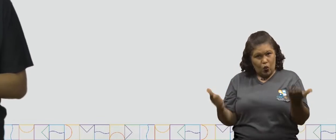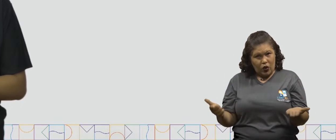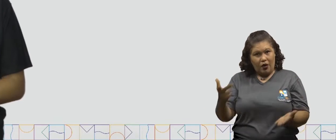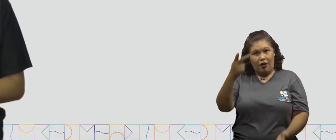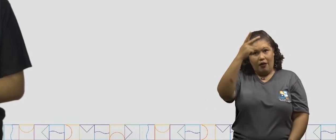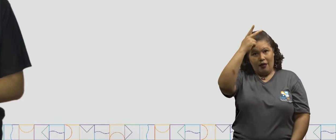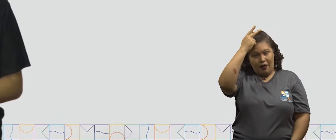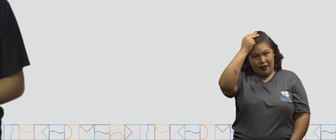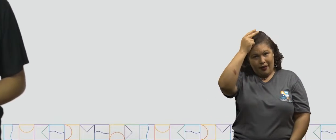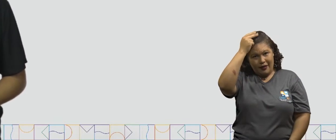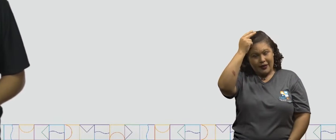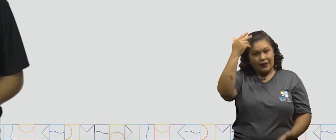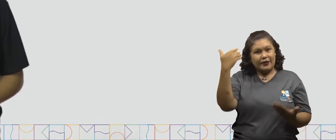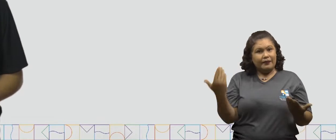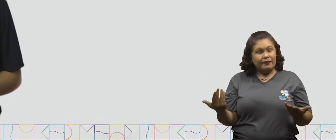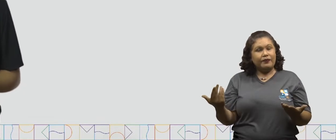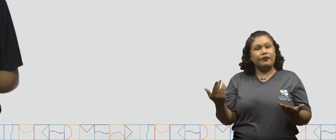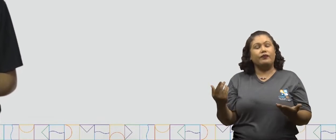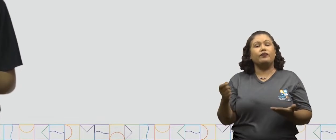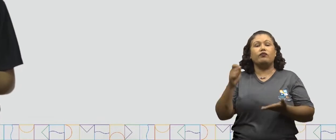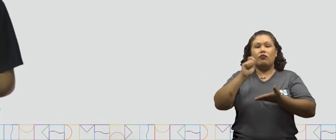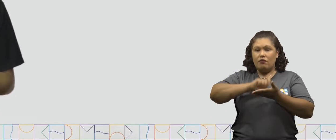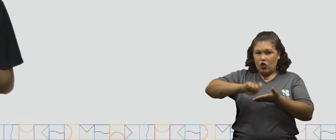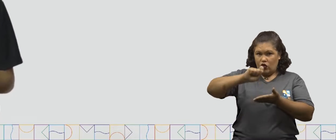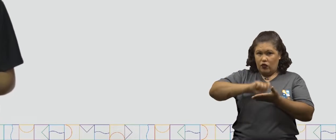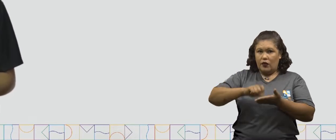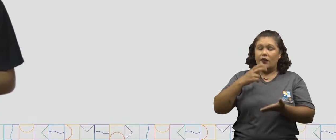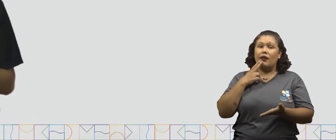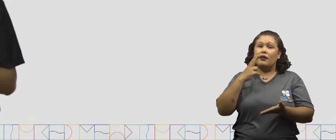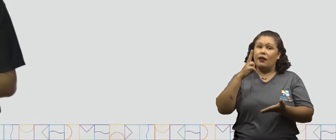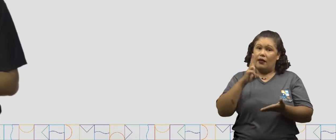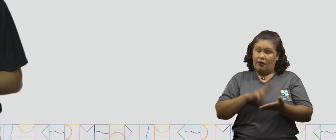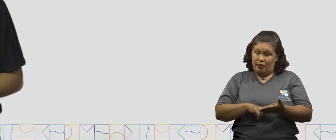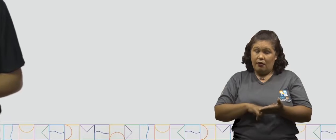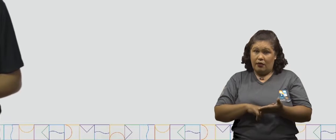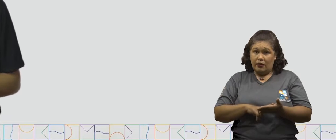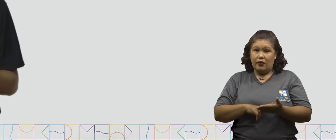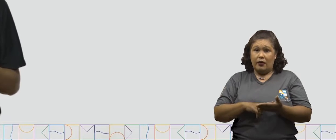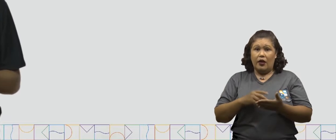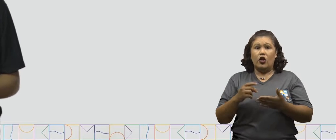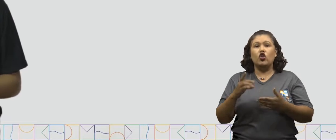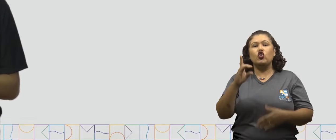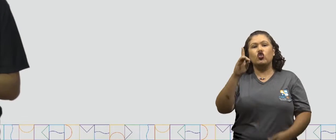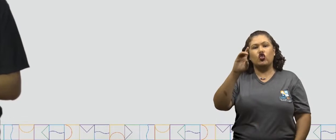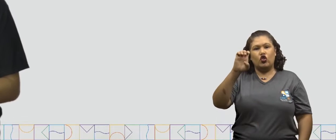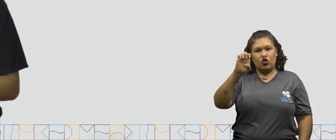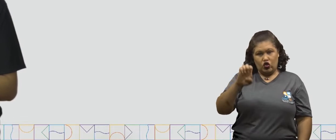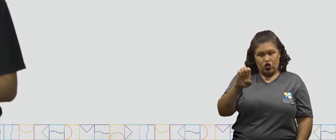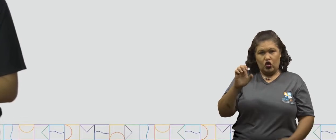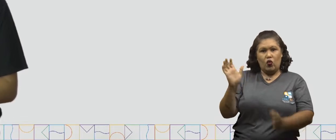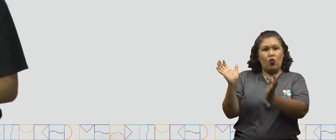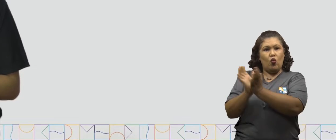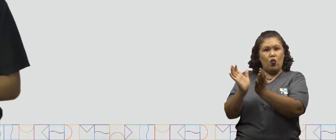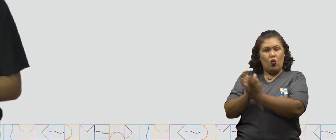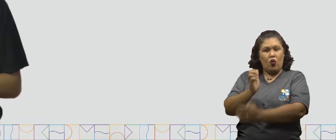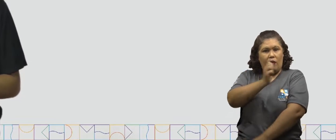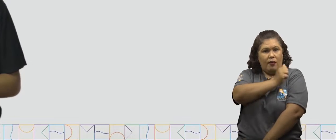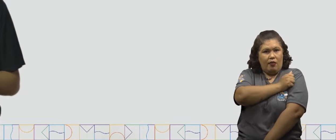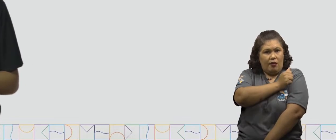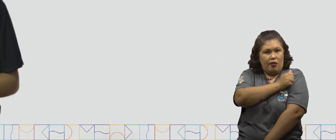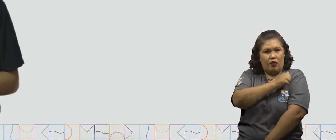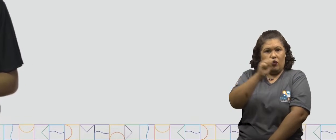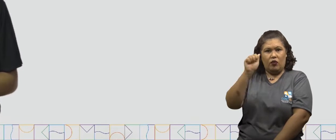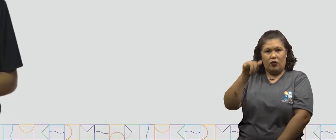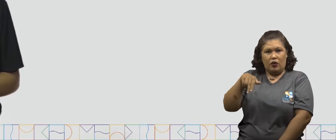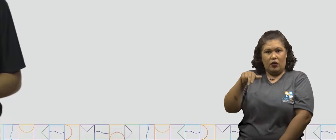jornal adicional. Portanto, escreveremos na carta a seguinte informação: de alunos da escola Ana